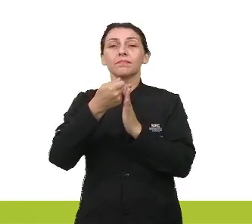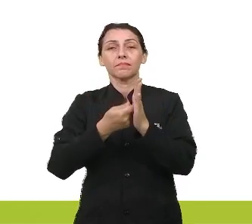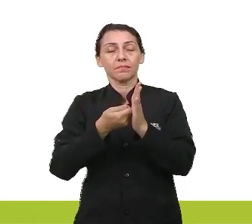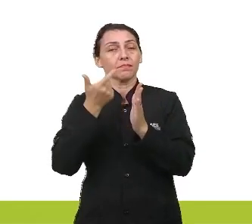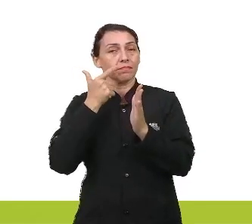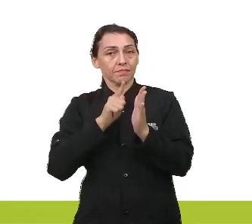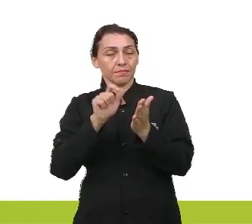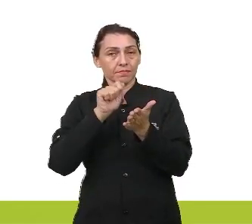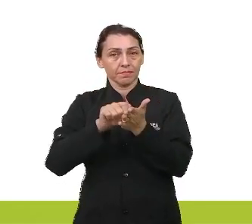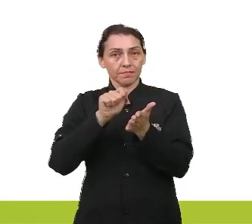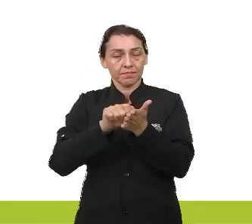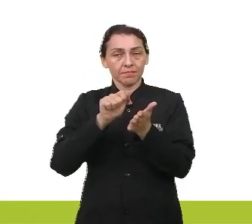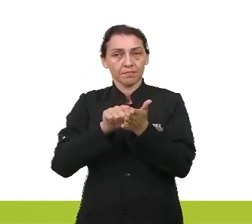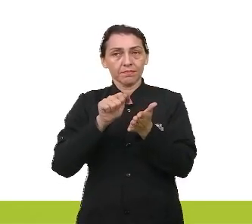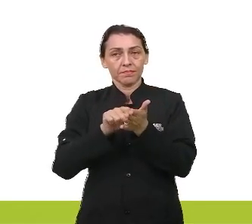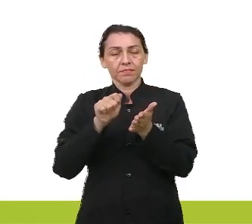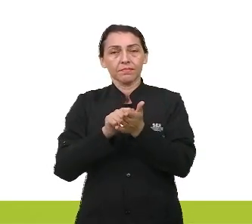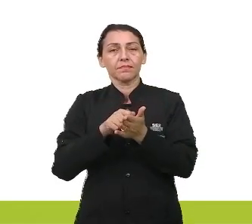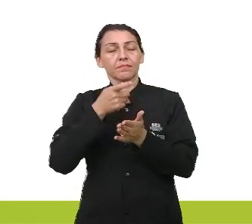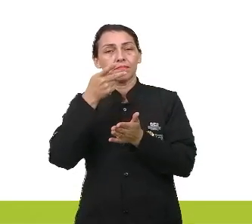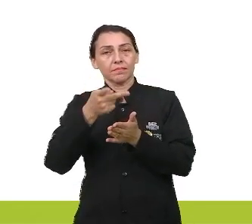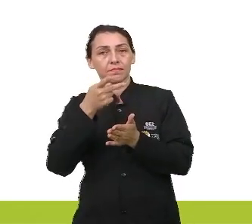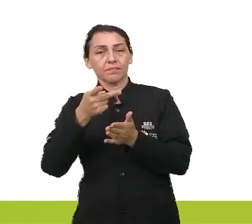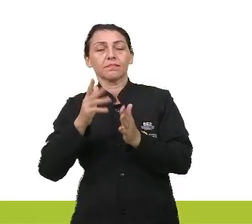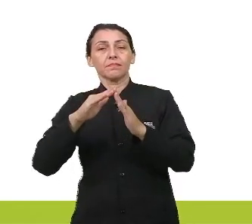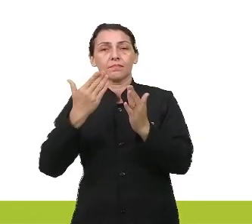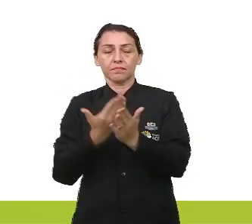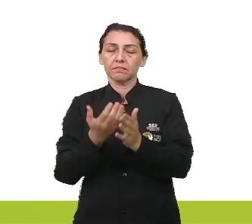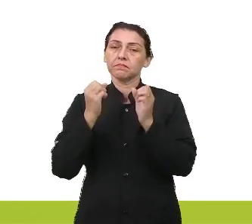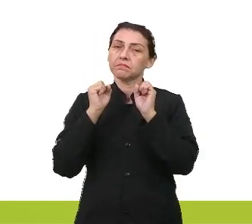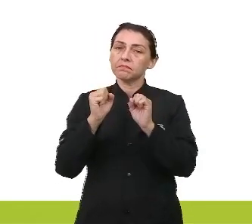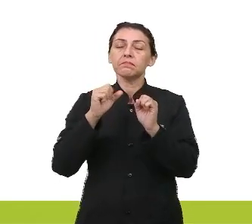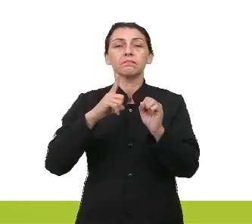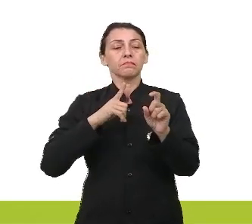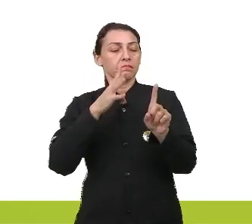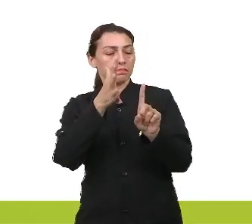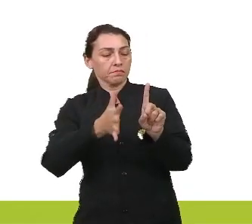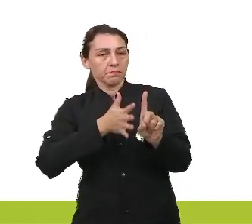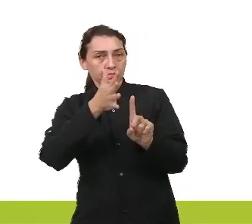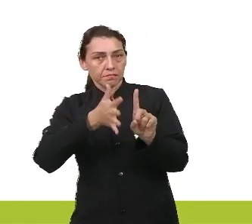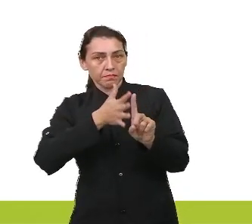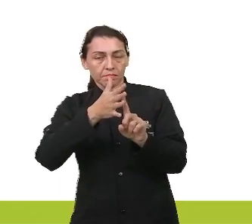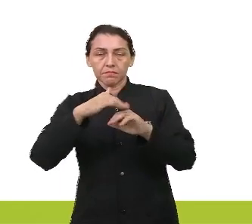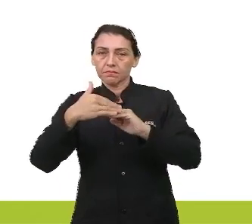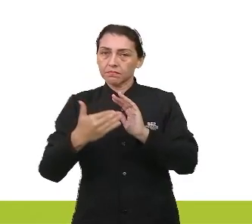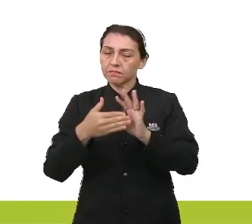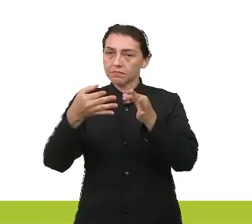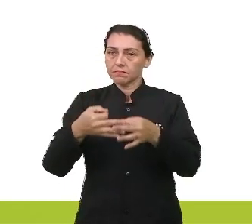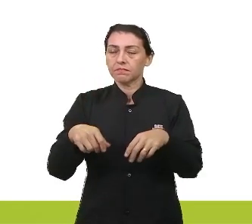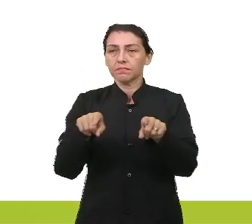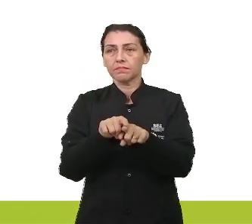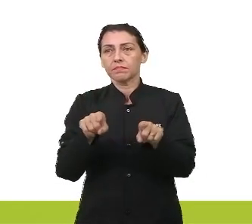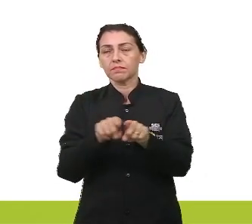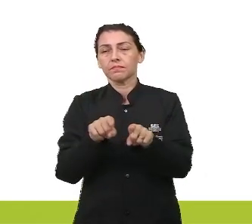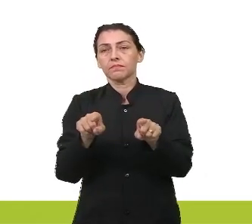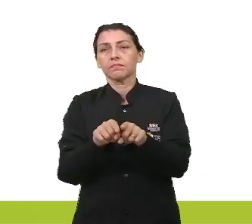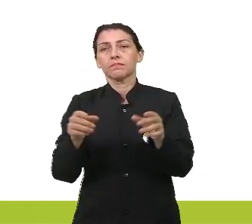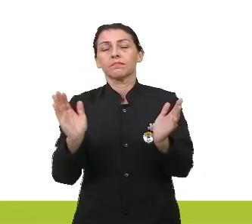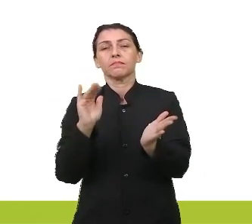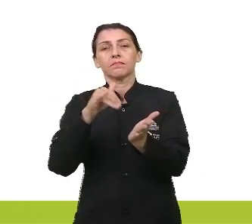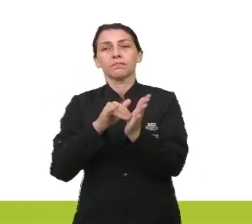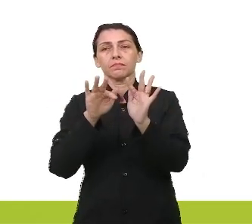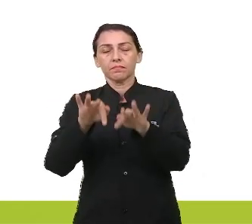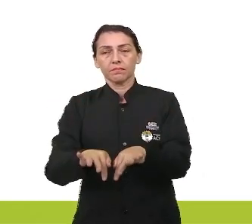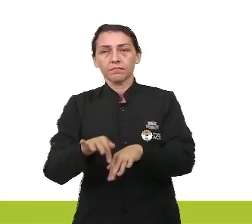certo. Então escreve aí, né? Fala que a escola pode promover palestras, que dá tudo certo também na conclusão,